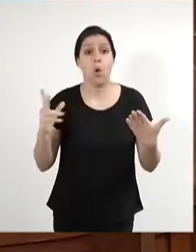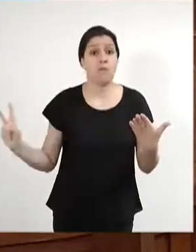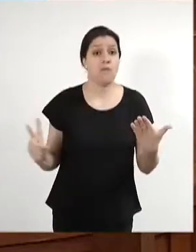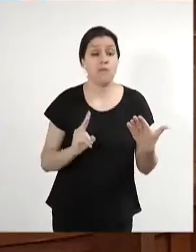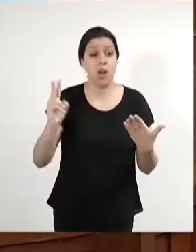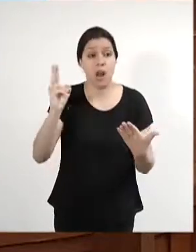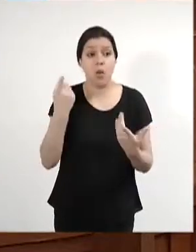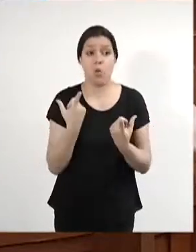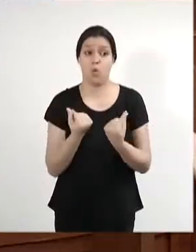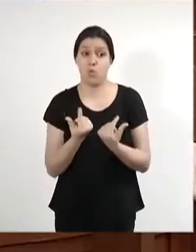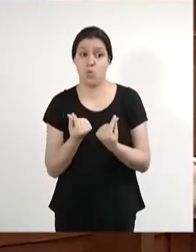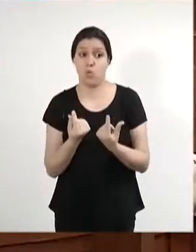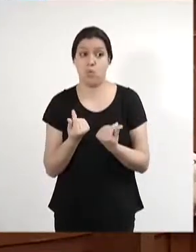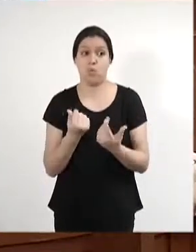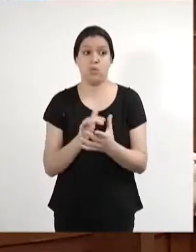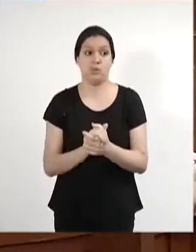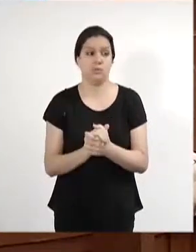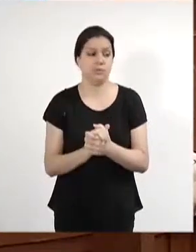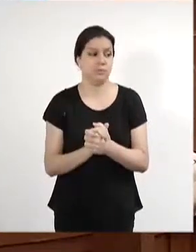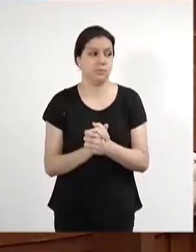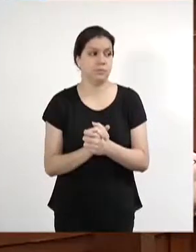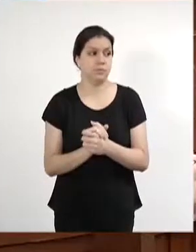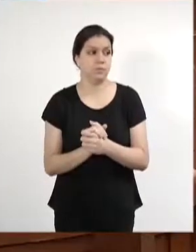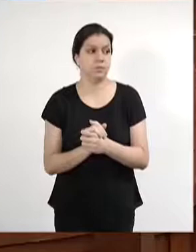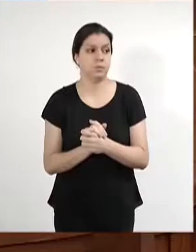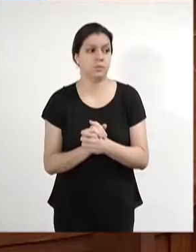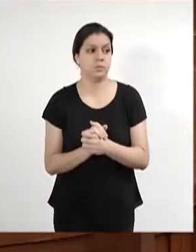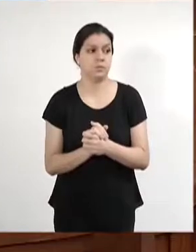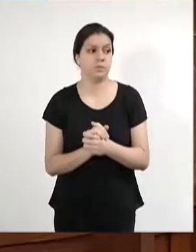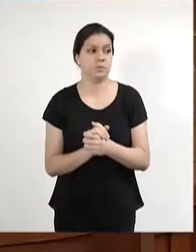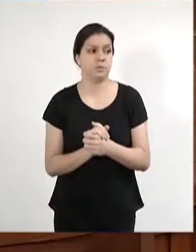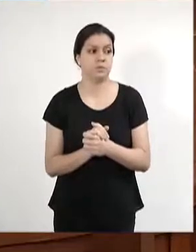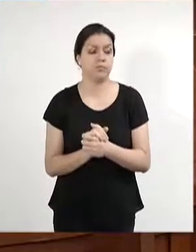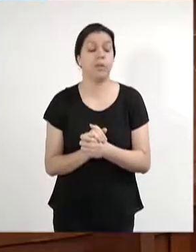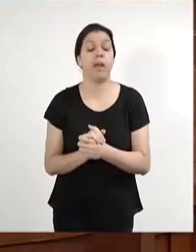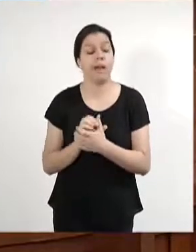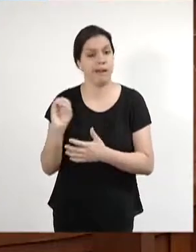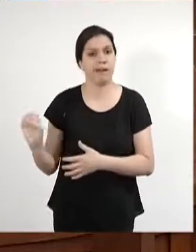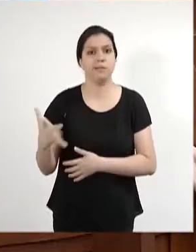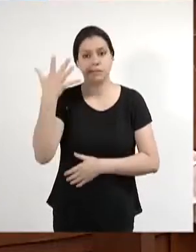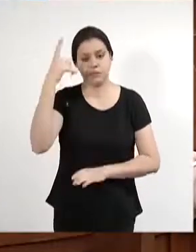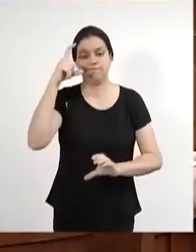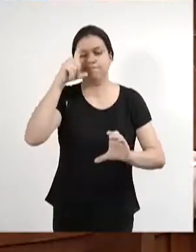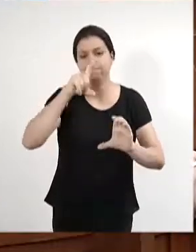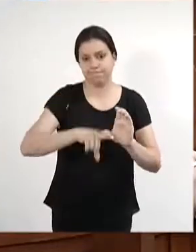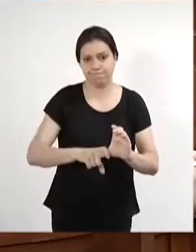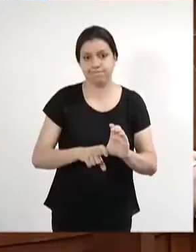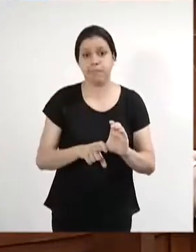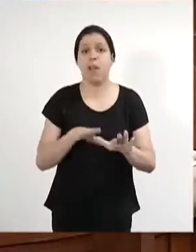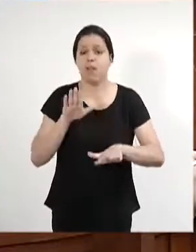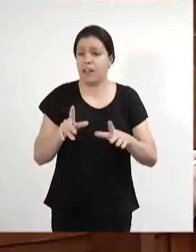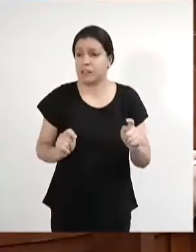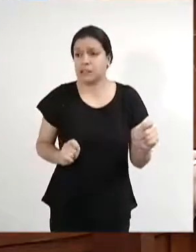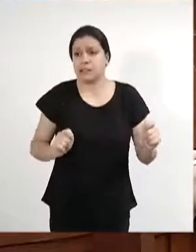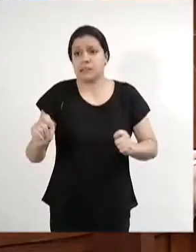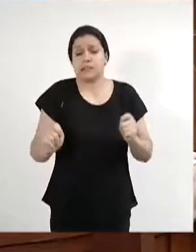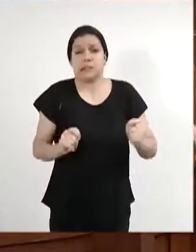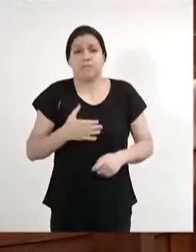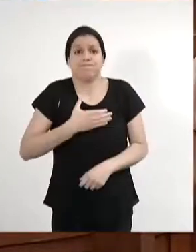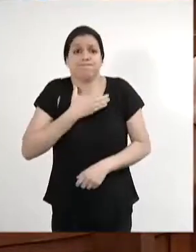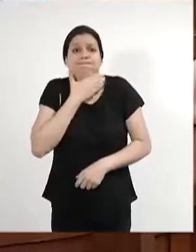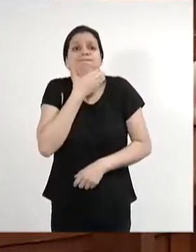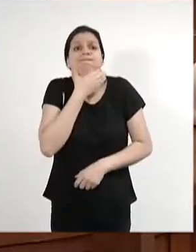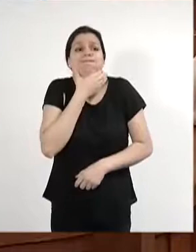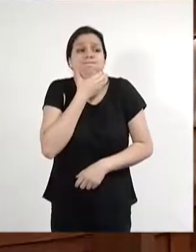do custo desse recurso, onde ele entra em dívida e acaba passando até necessidade